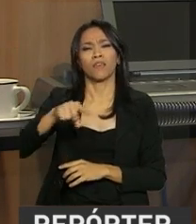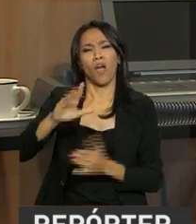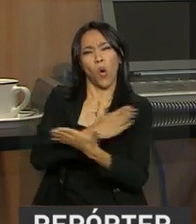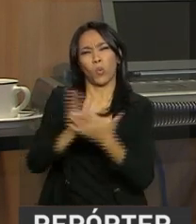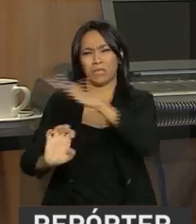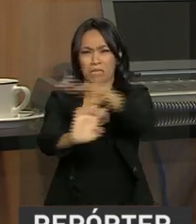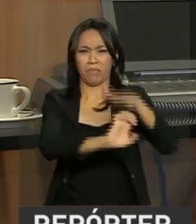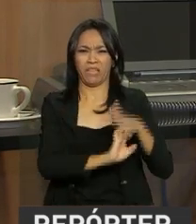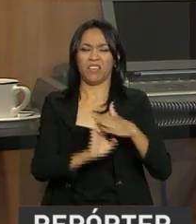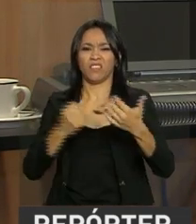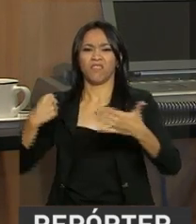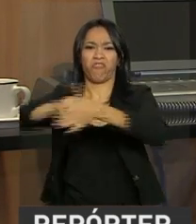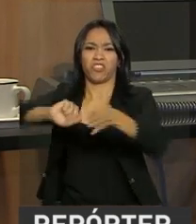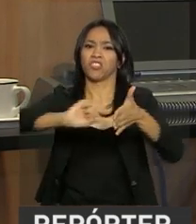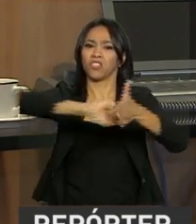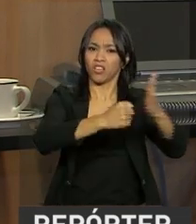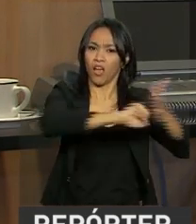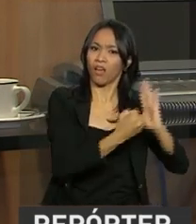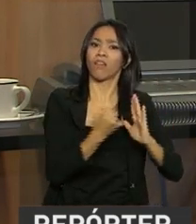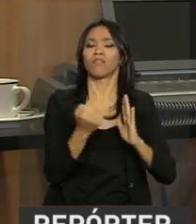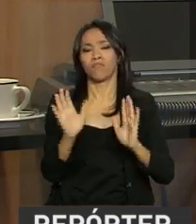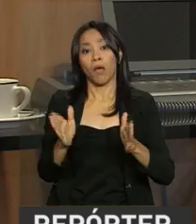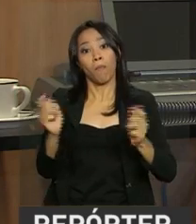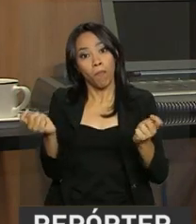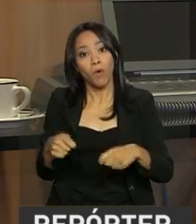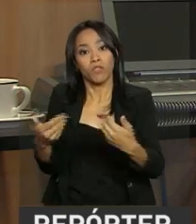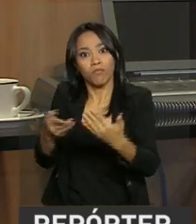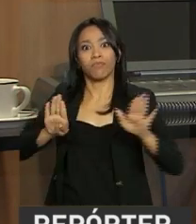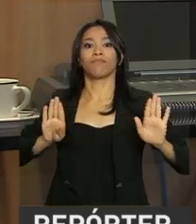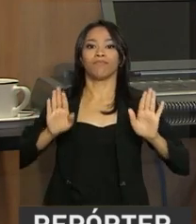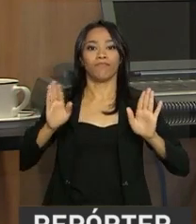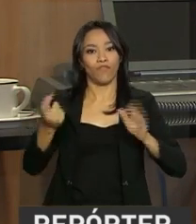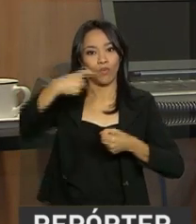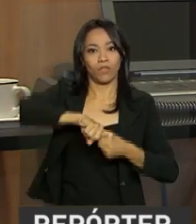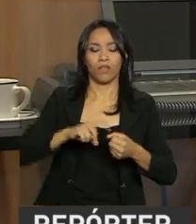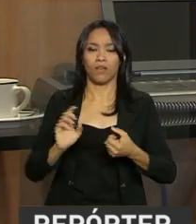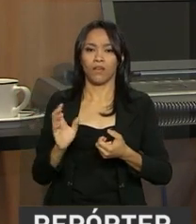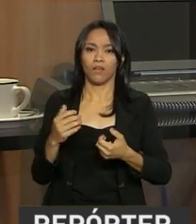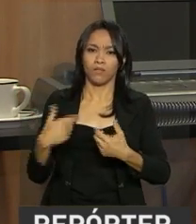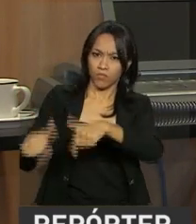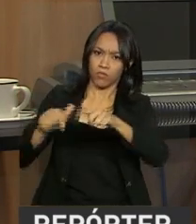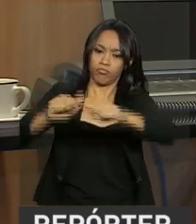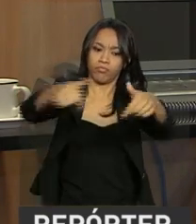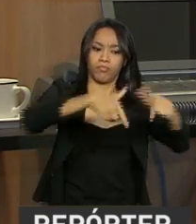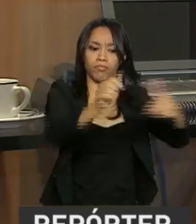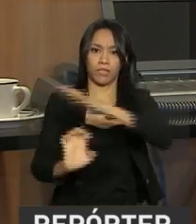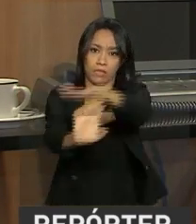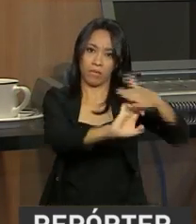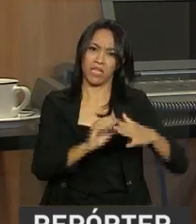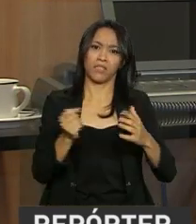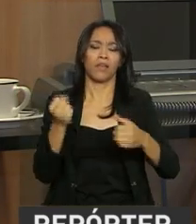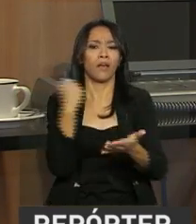pequenas em janeiro fevereiro e março possam agora retomar o seu negócios reativar portanto a sua atividade gerando